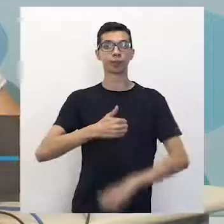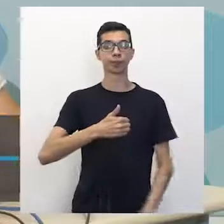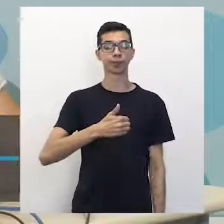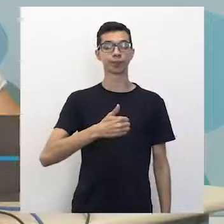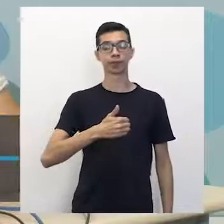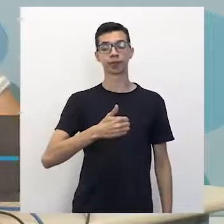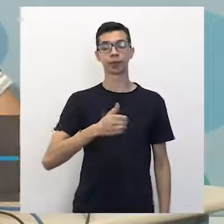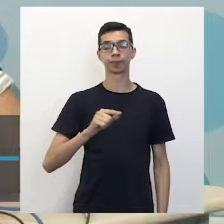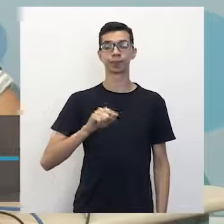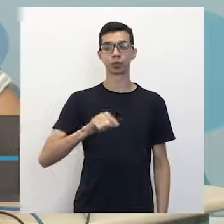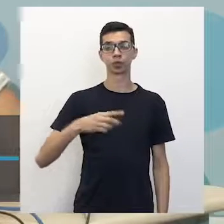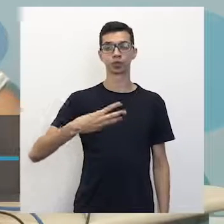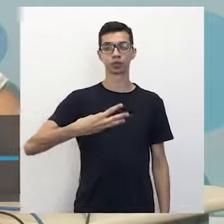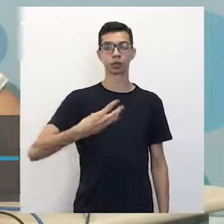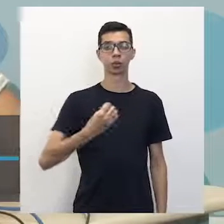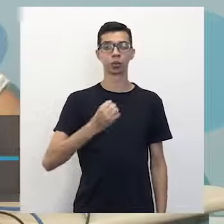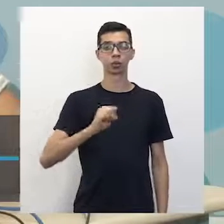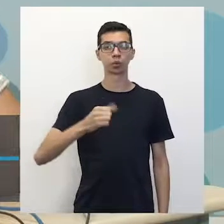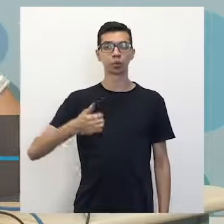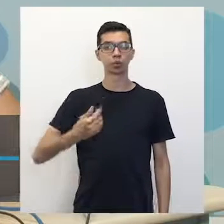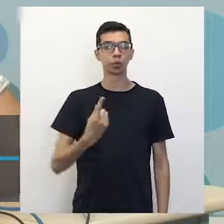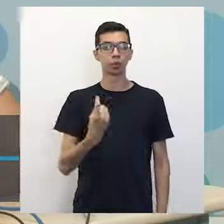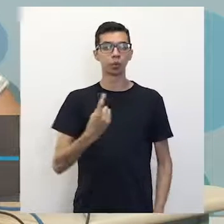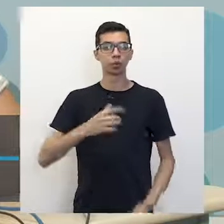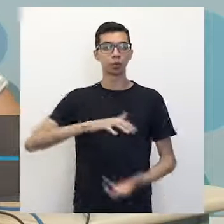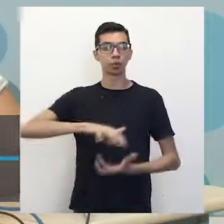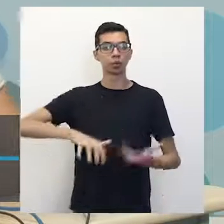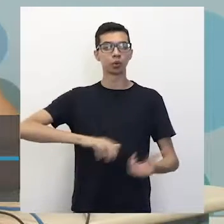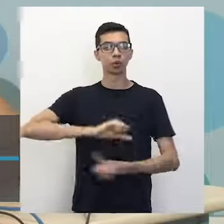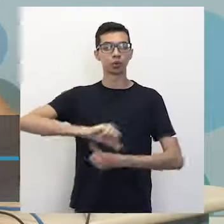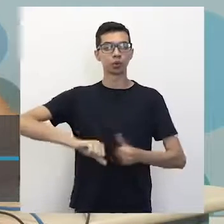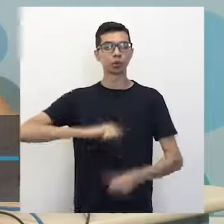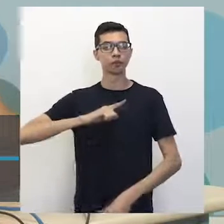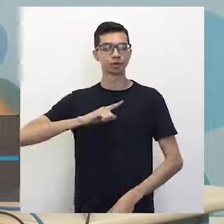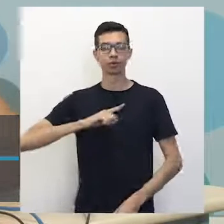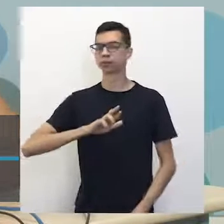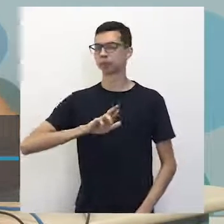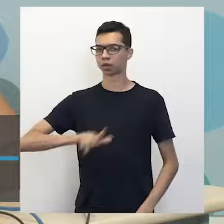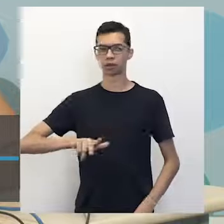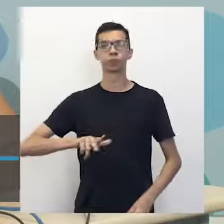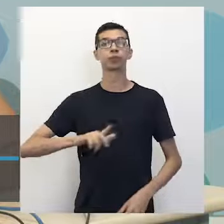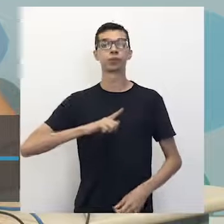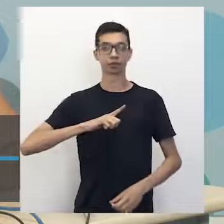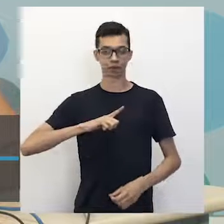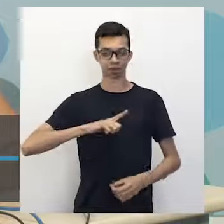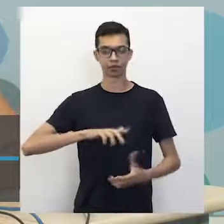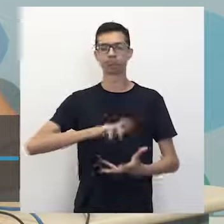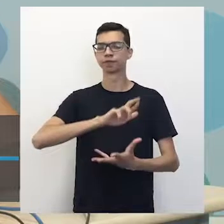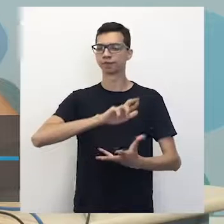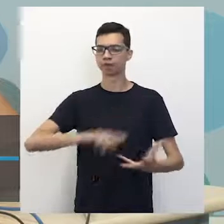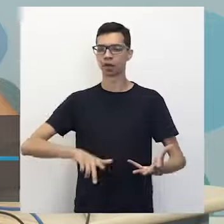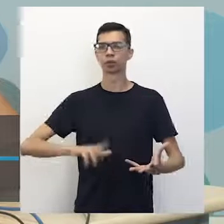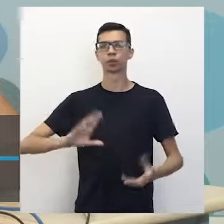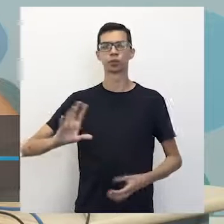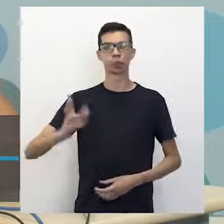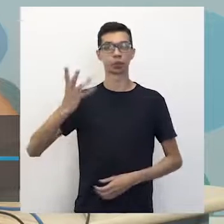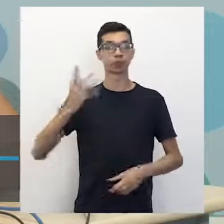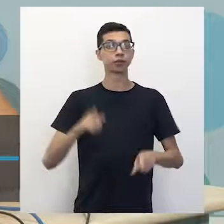1381, e essa não foi a única revolta que a gente teve nesse momento, houveram outras aí também,